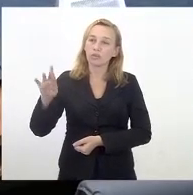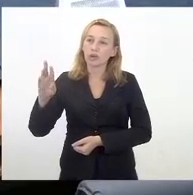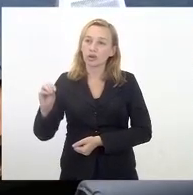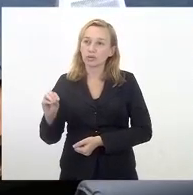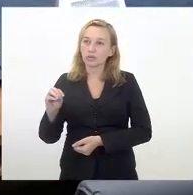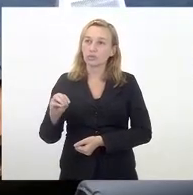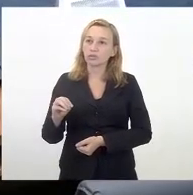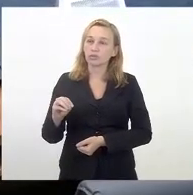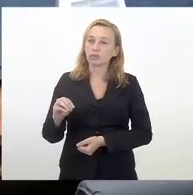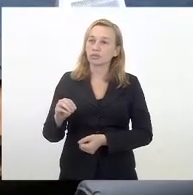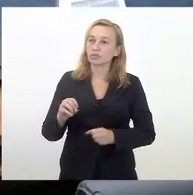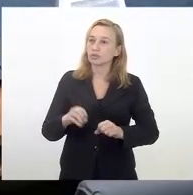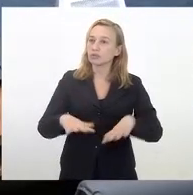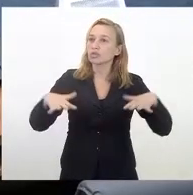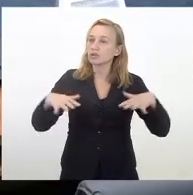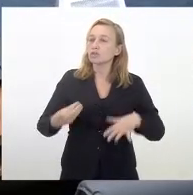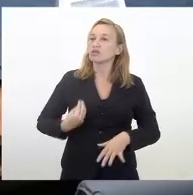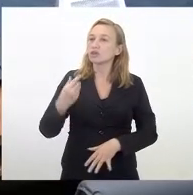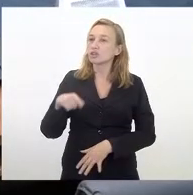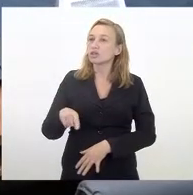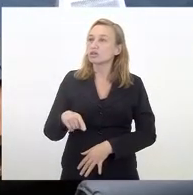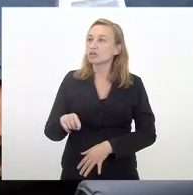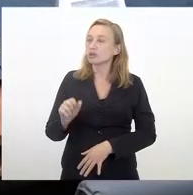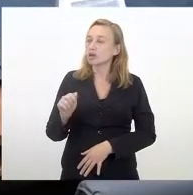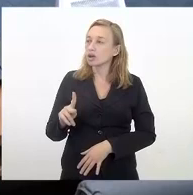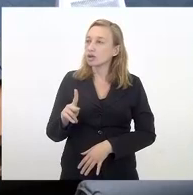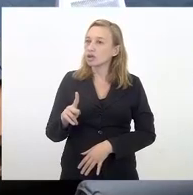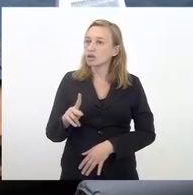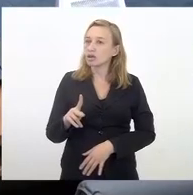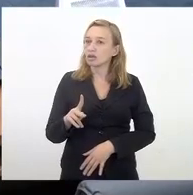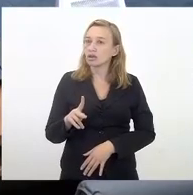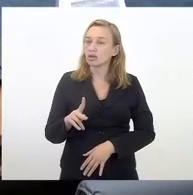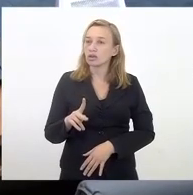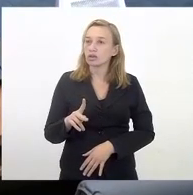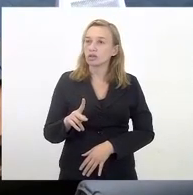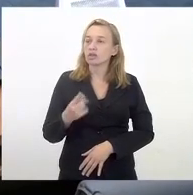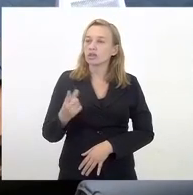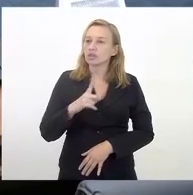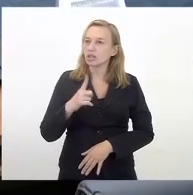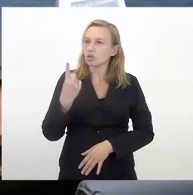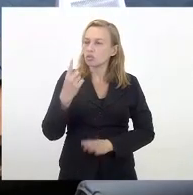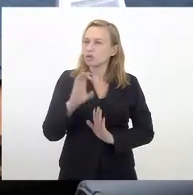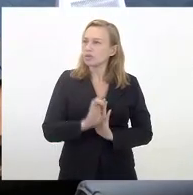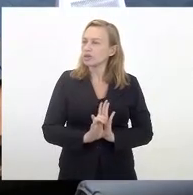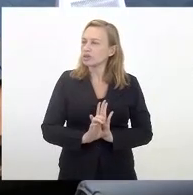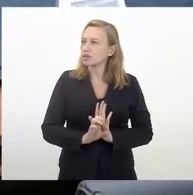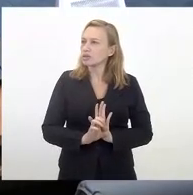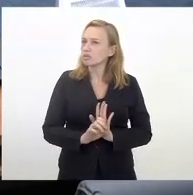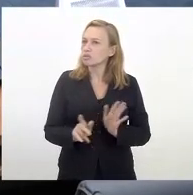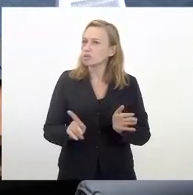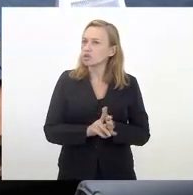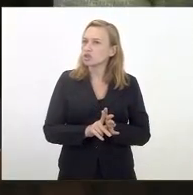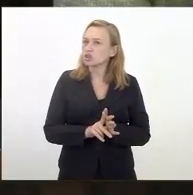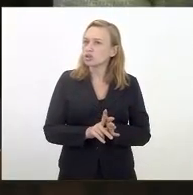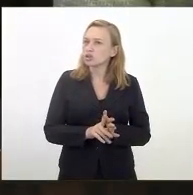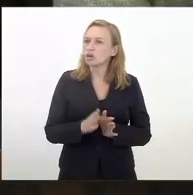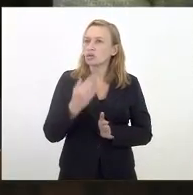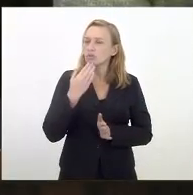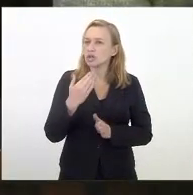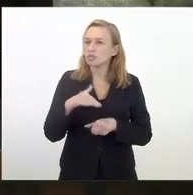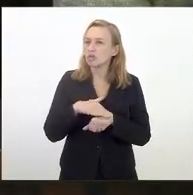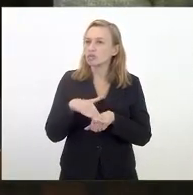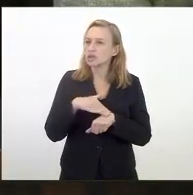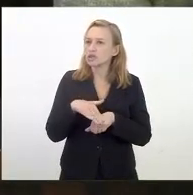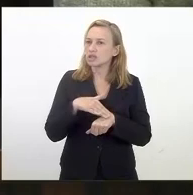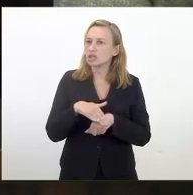Márcio então ok é uma Emenda ao projeto via vossa excelência